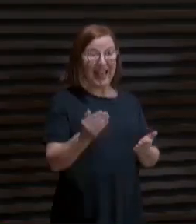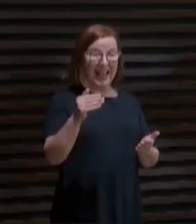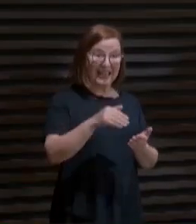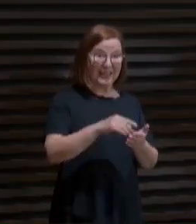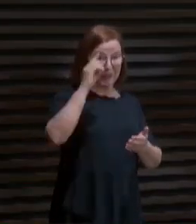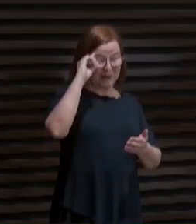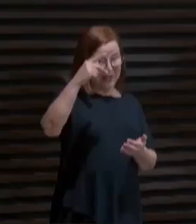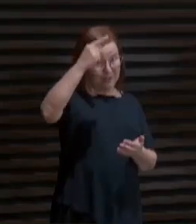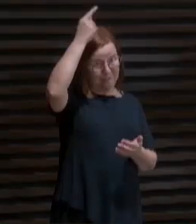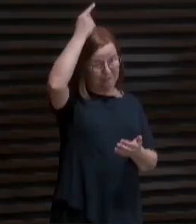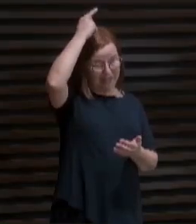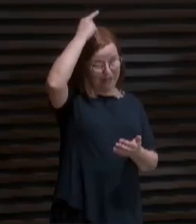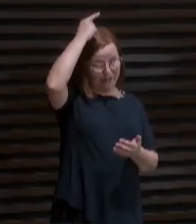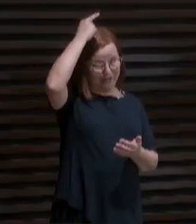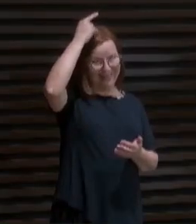Eu creio assim.